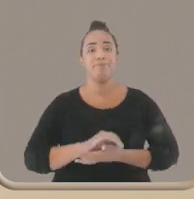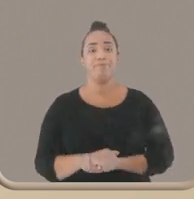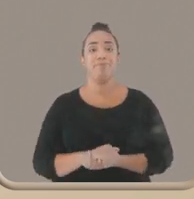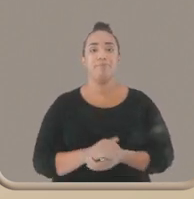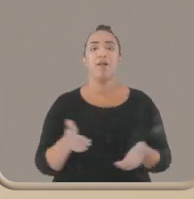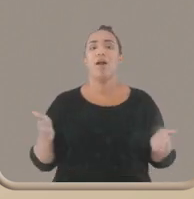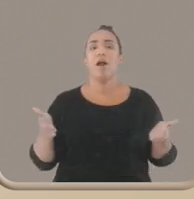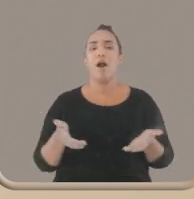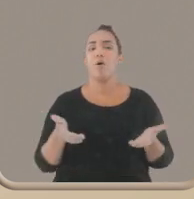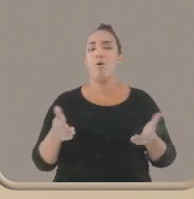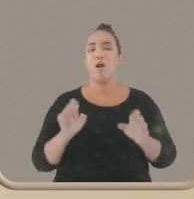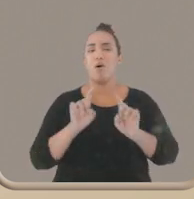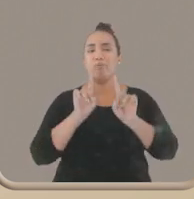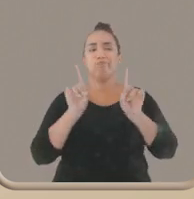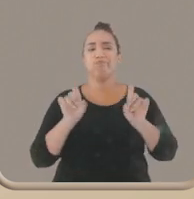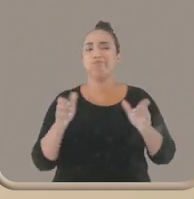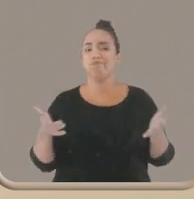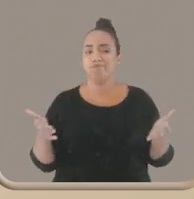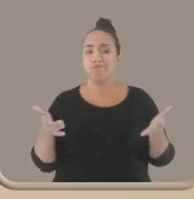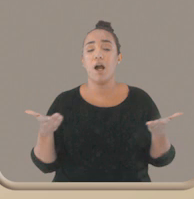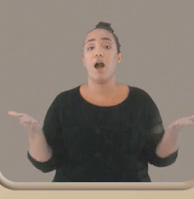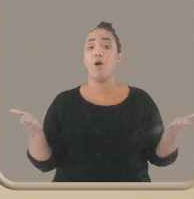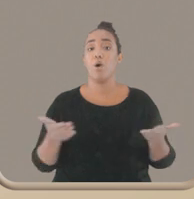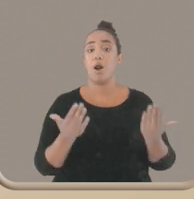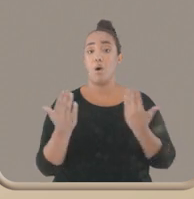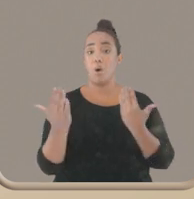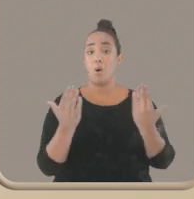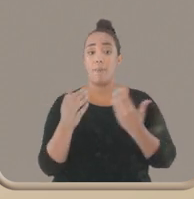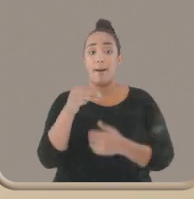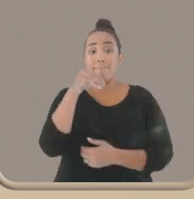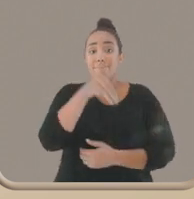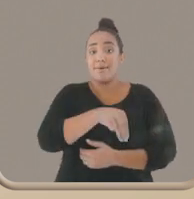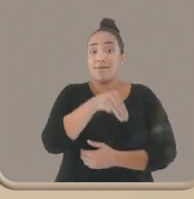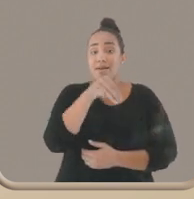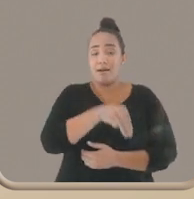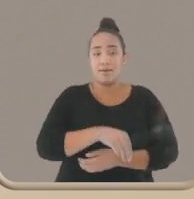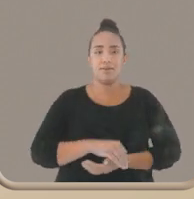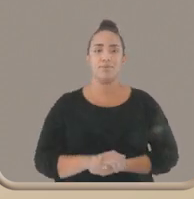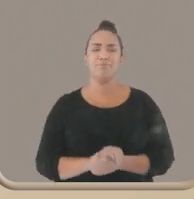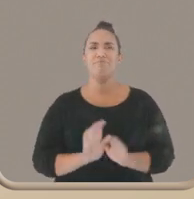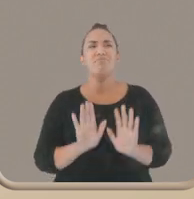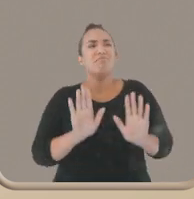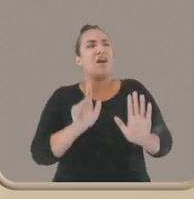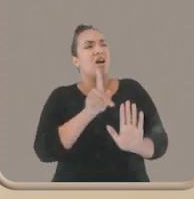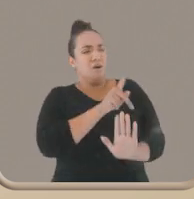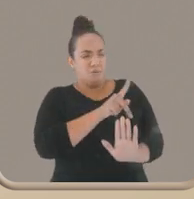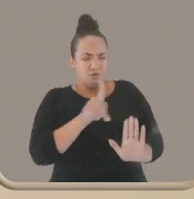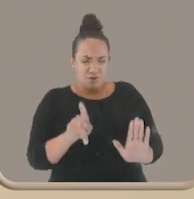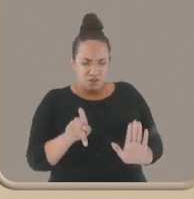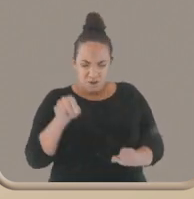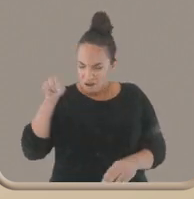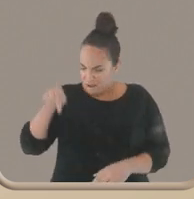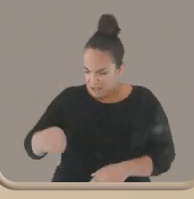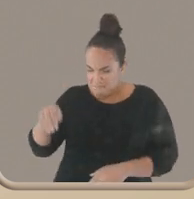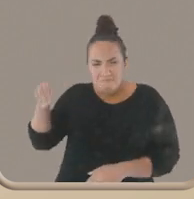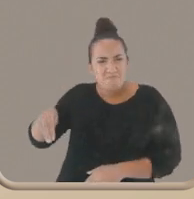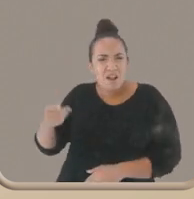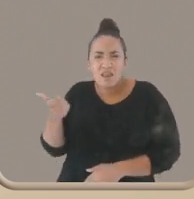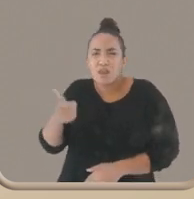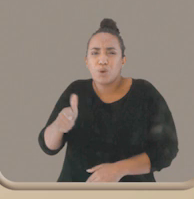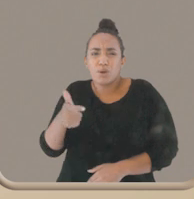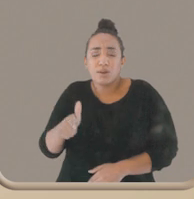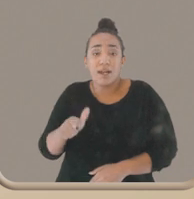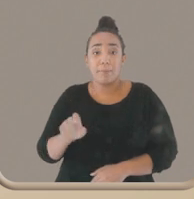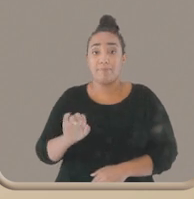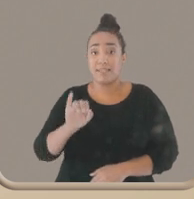consegui chegar em nenhuma conclusão. E agora? Agora, vou comparar a parte do milésimo. Mas, professor, aqui